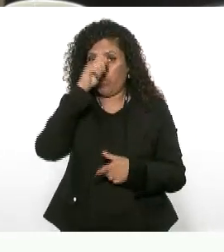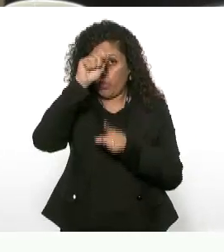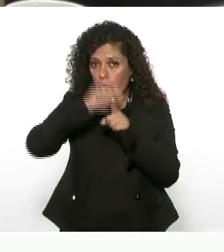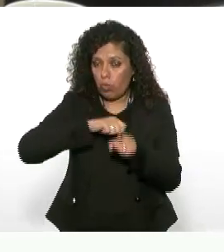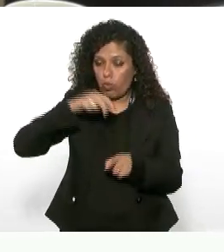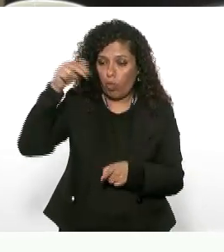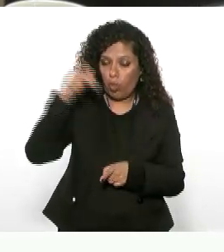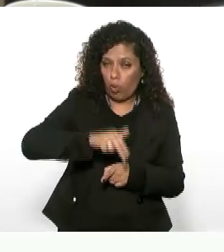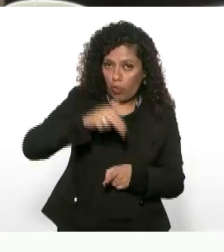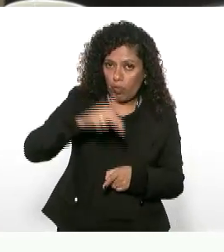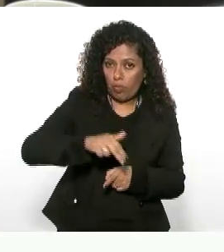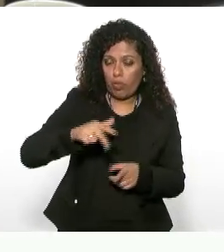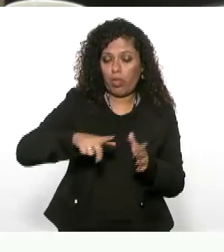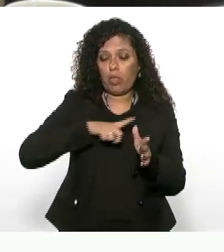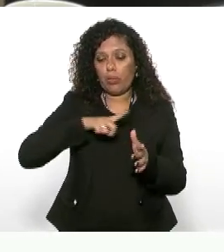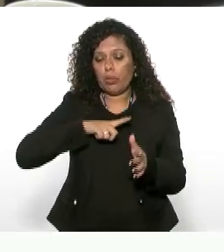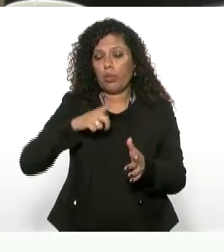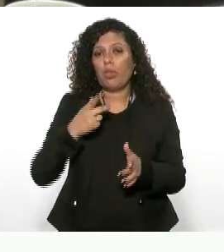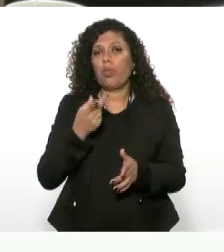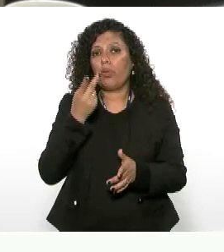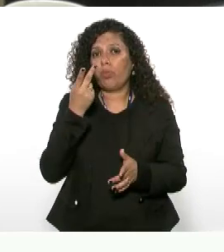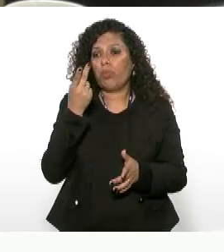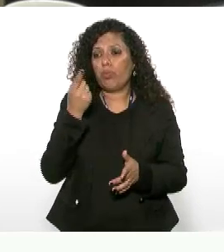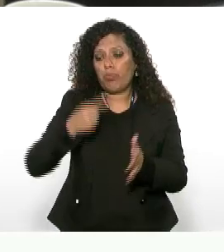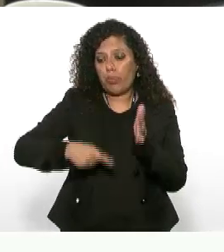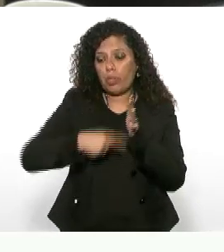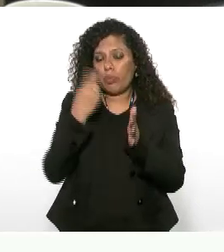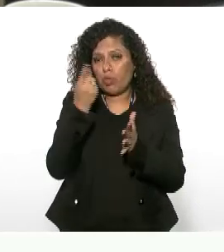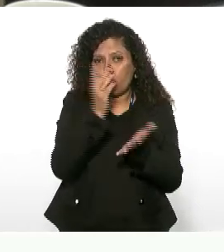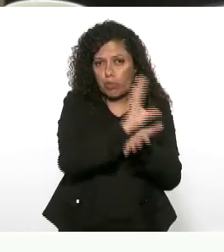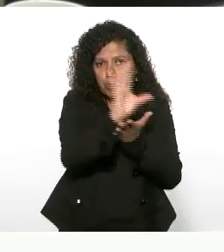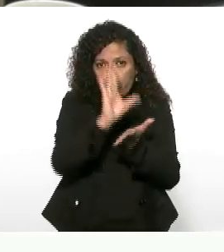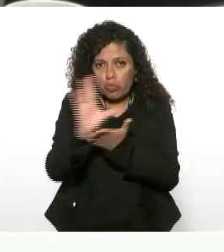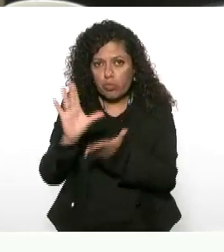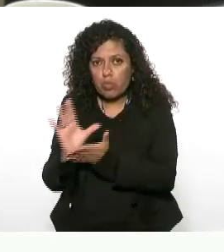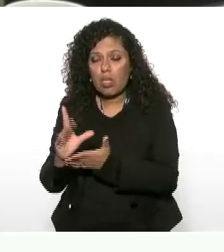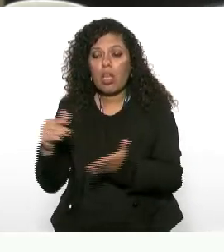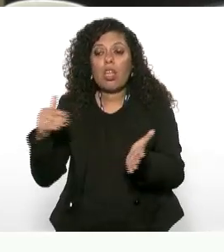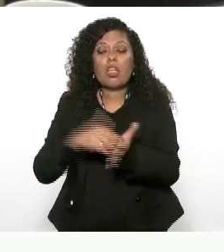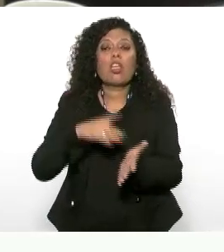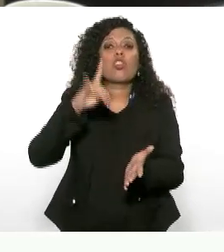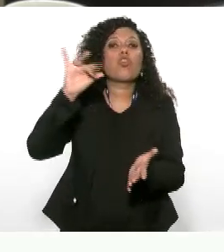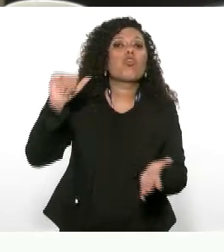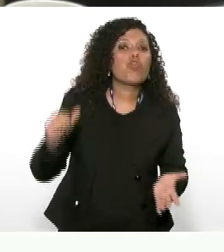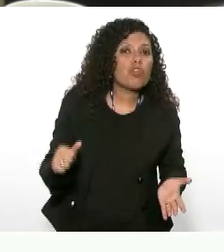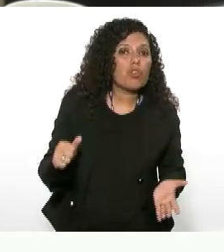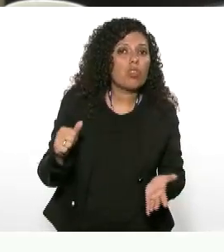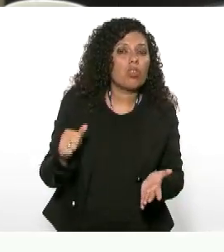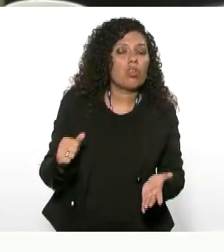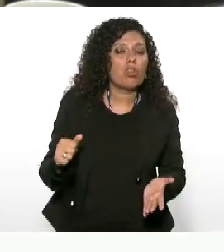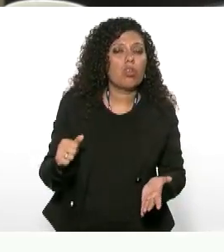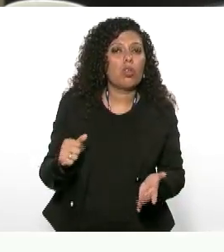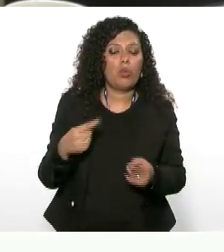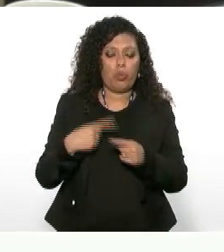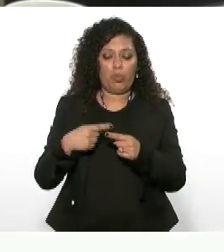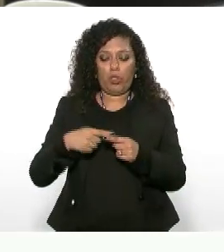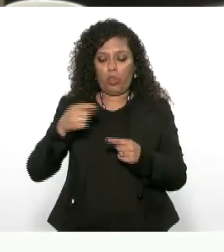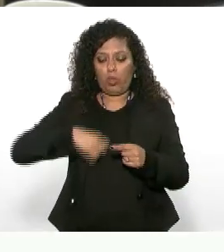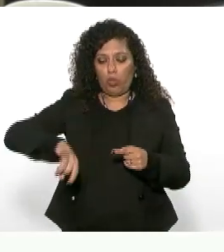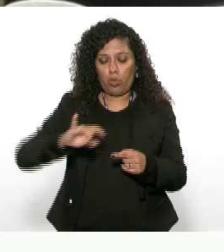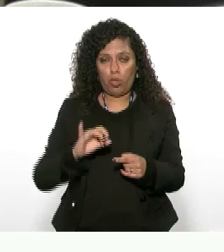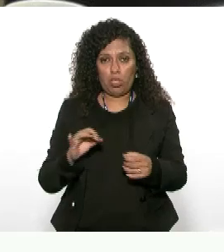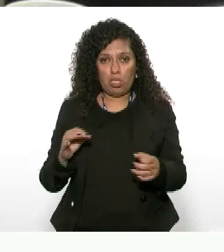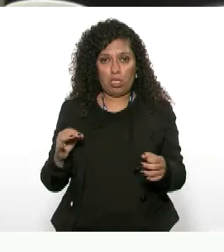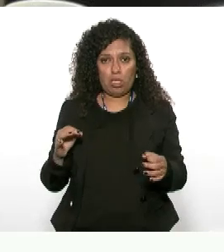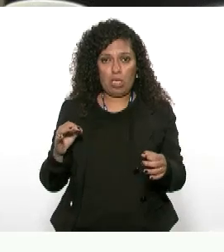primeira, digamos assim, a primeira remessa de recursos. Então, até que dia que a gente pode ter? Porque se a gente está praticamente no final